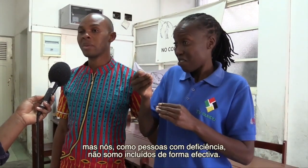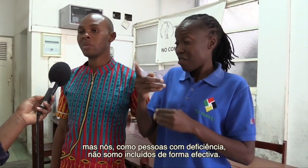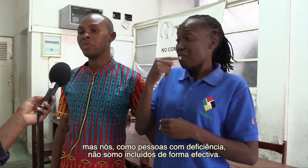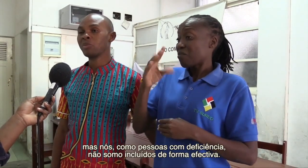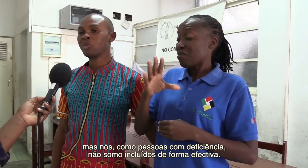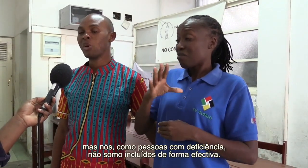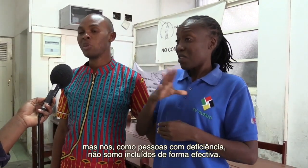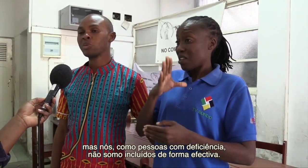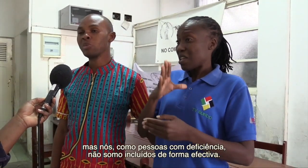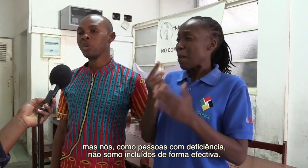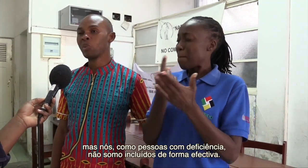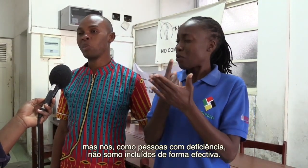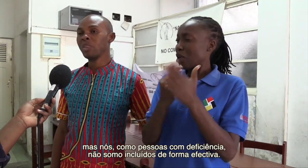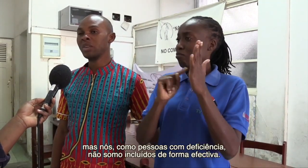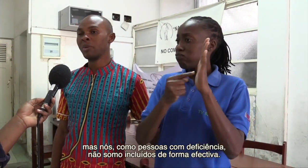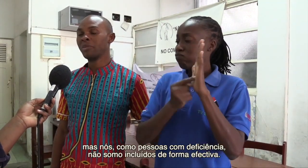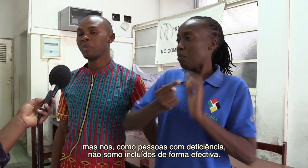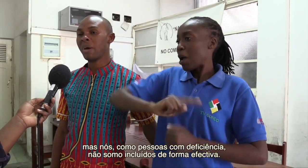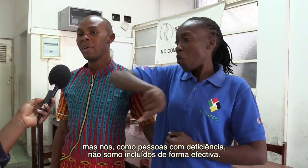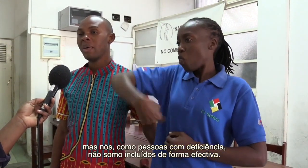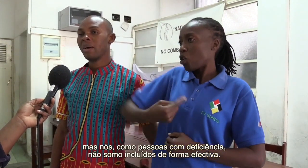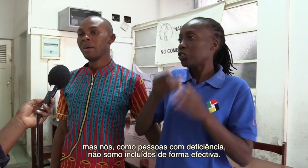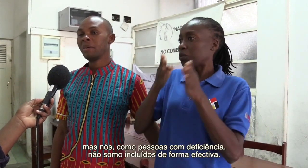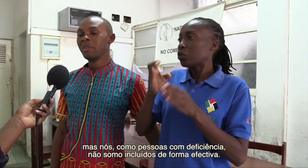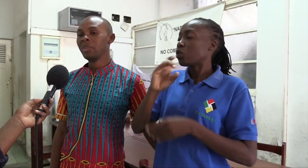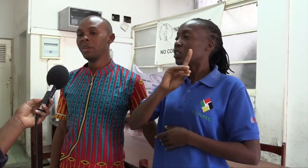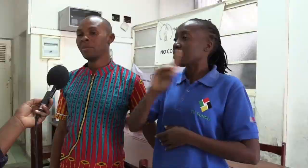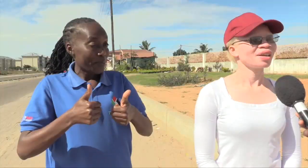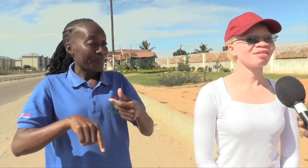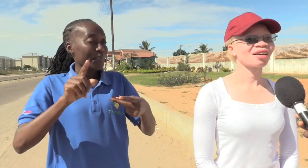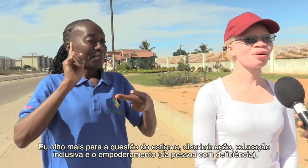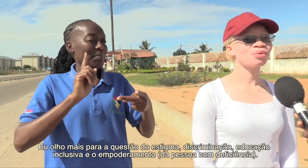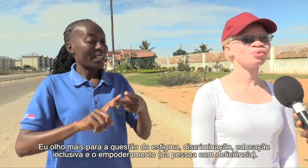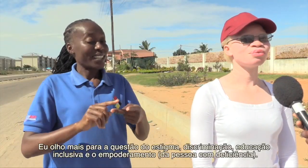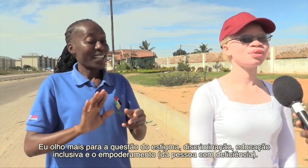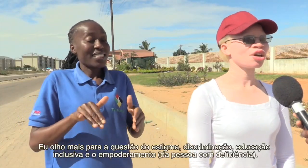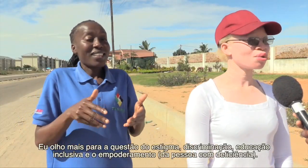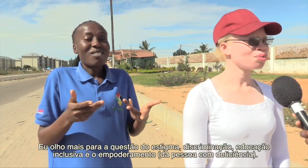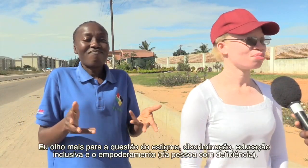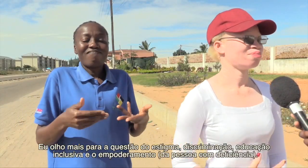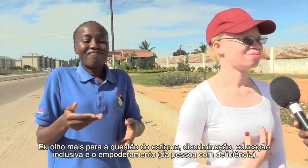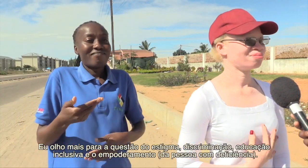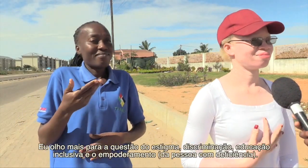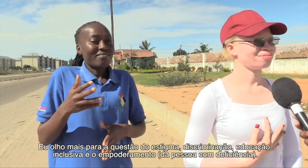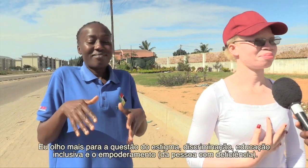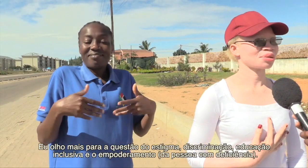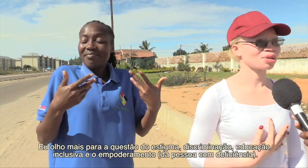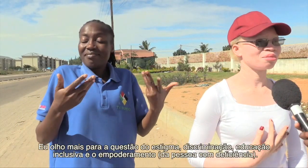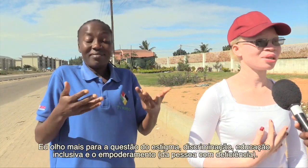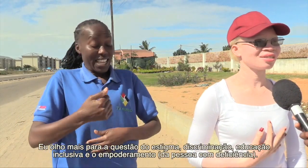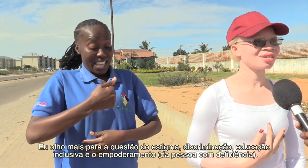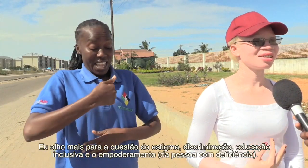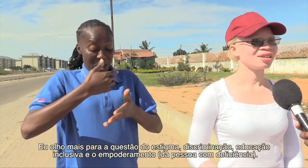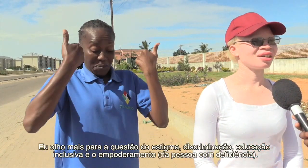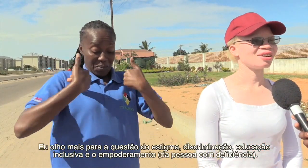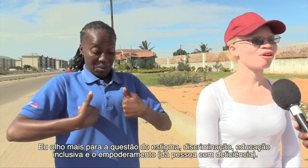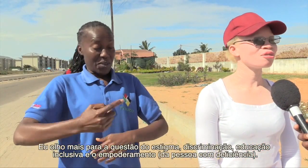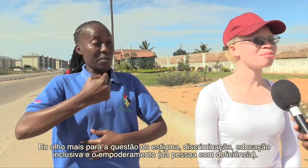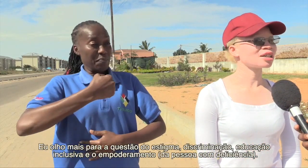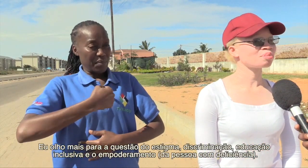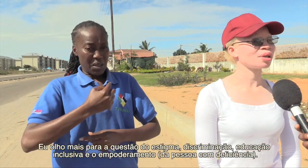deficiência, não somos incluídas de uma forma efetiva. Então, eu, pessoalmente,